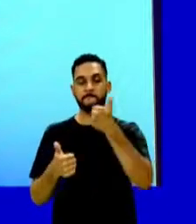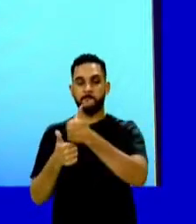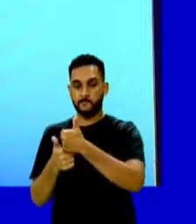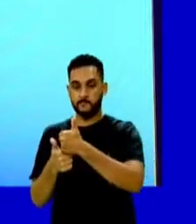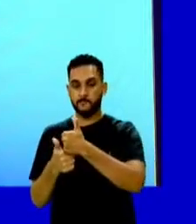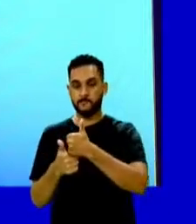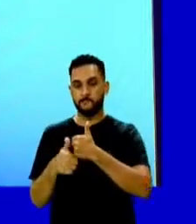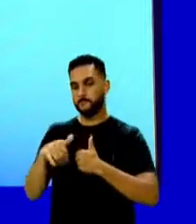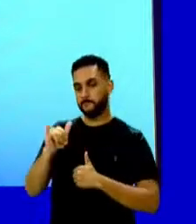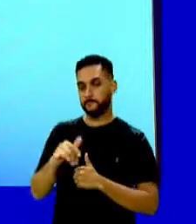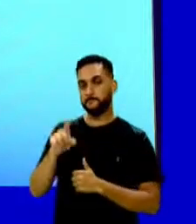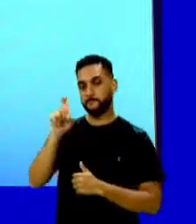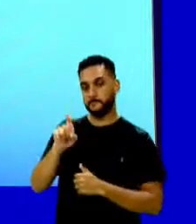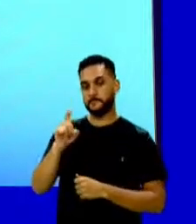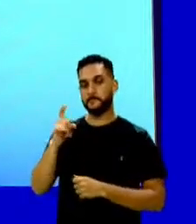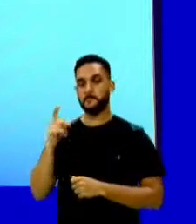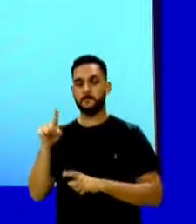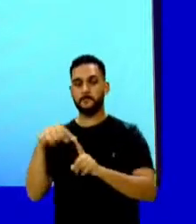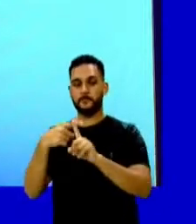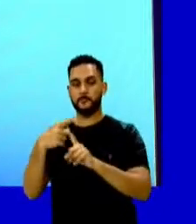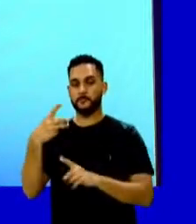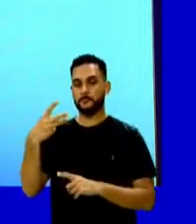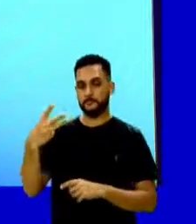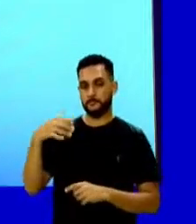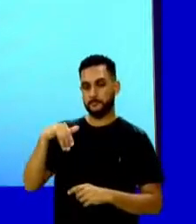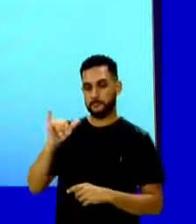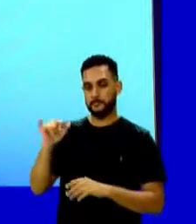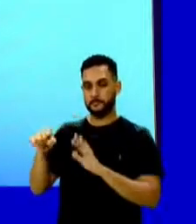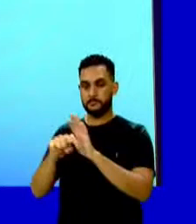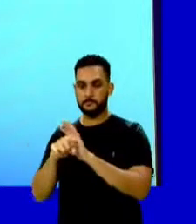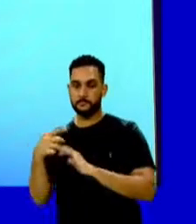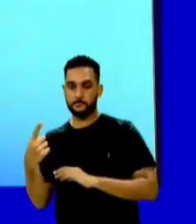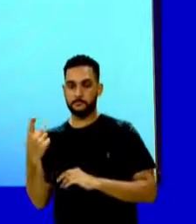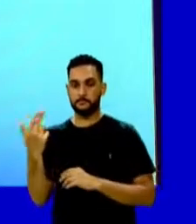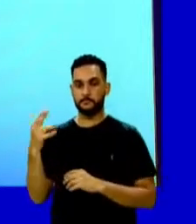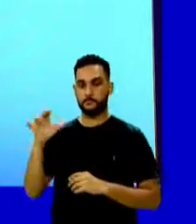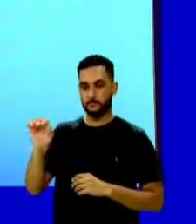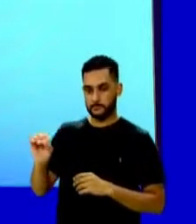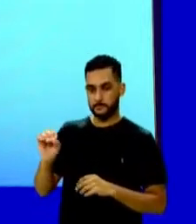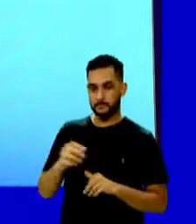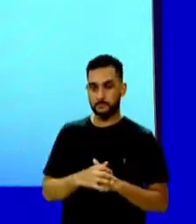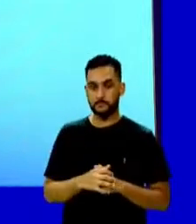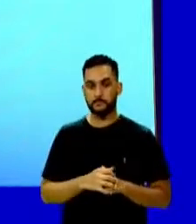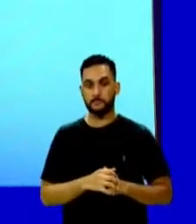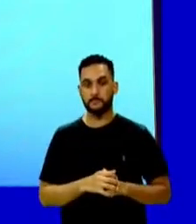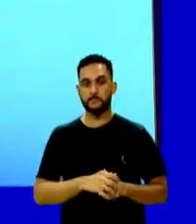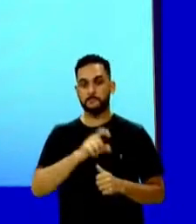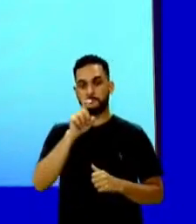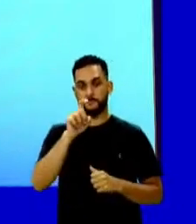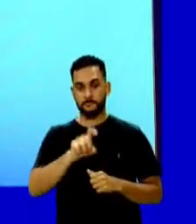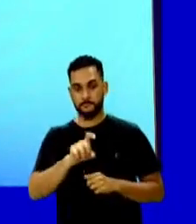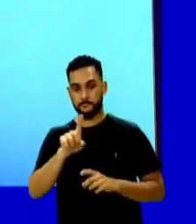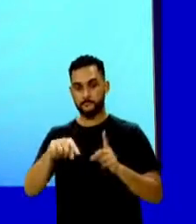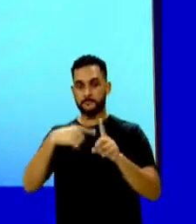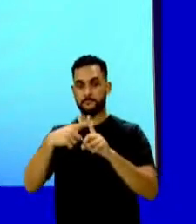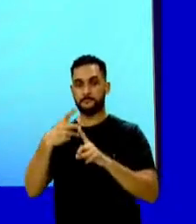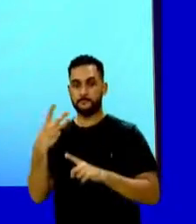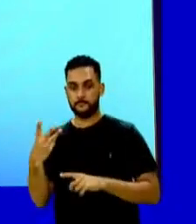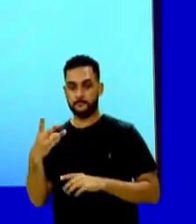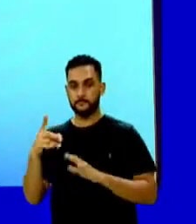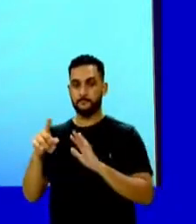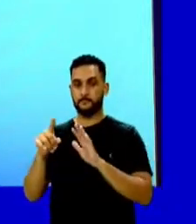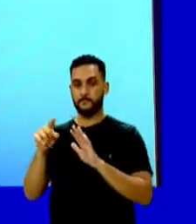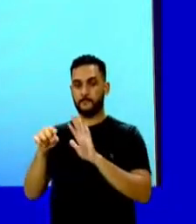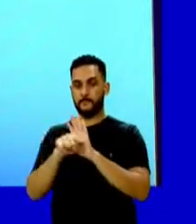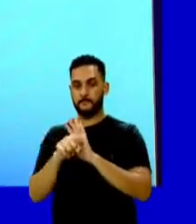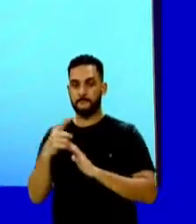valor de y eu tenho que x + 3y - 1 = 0 então x + 3